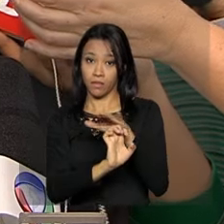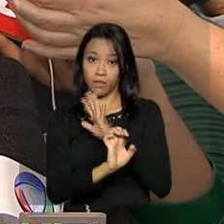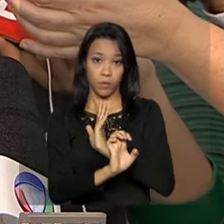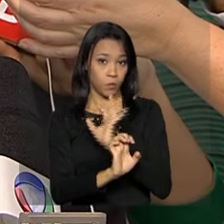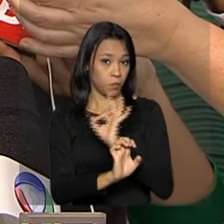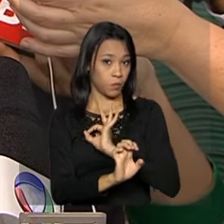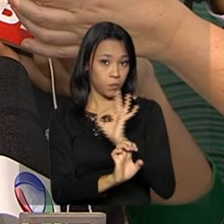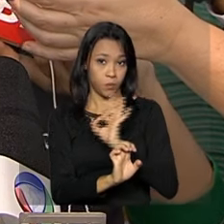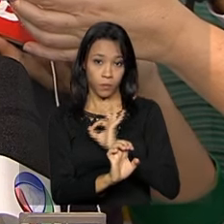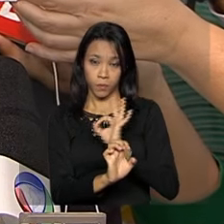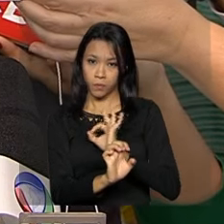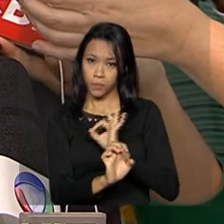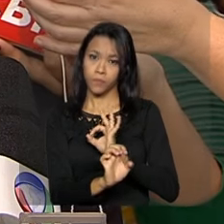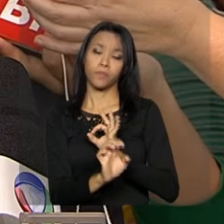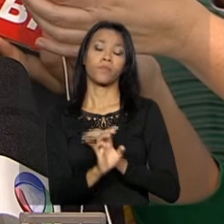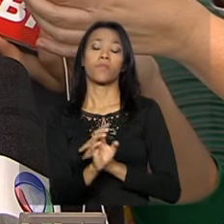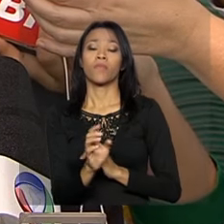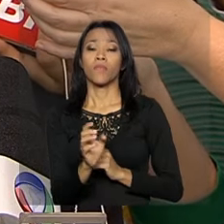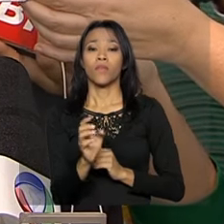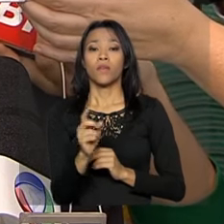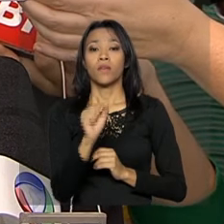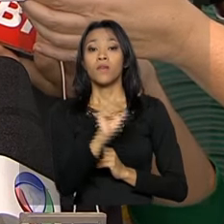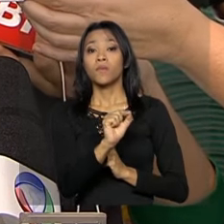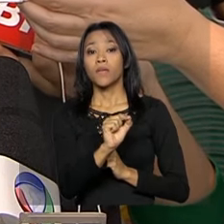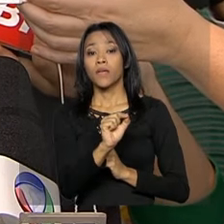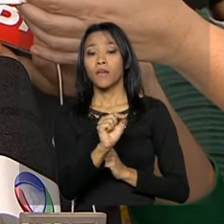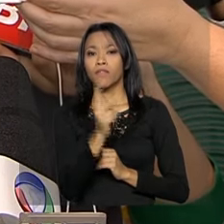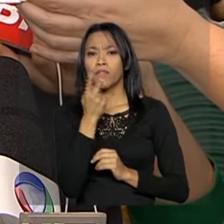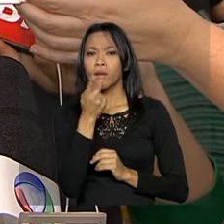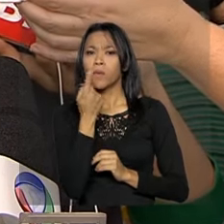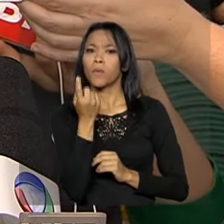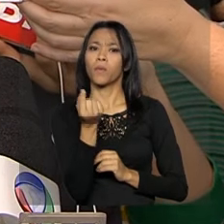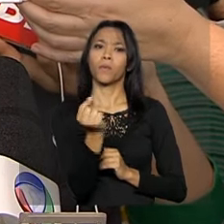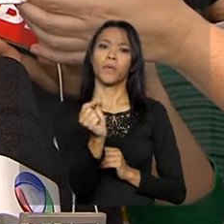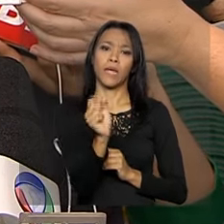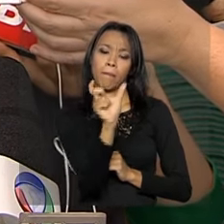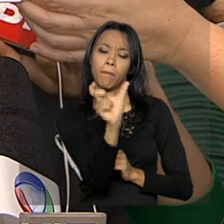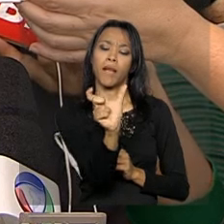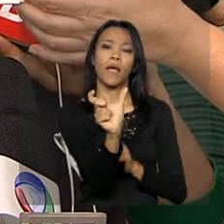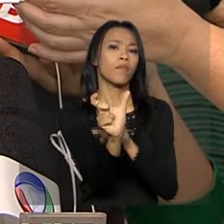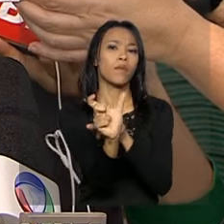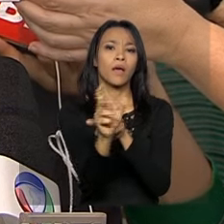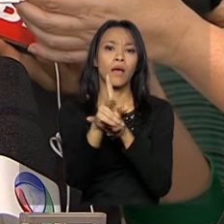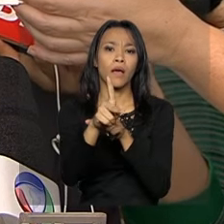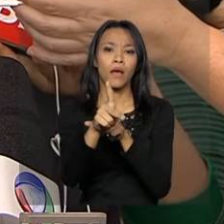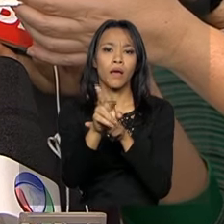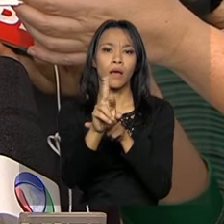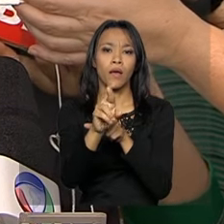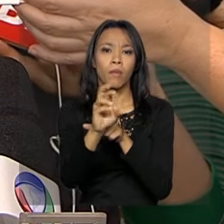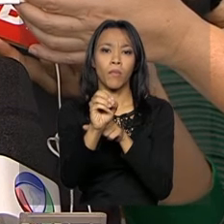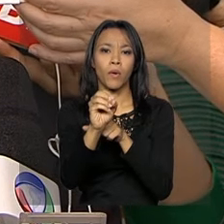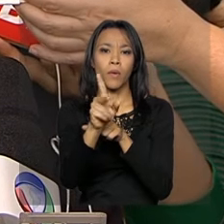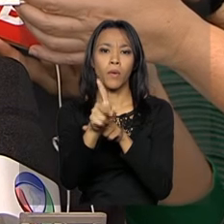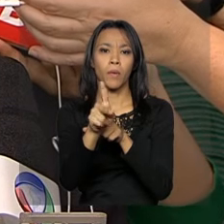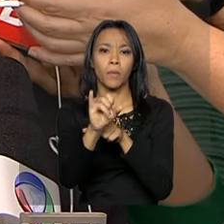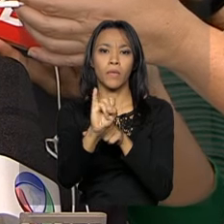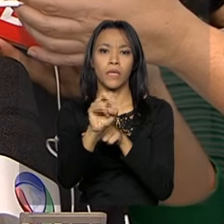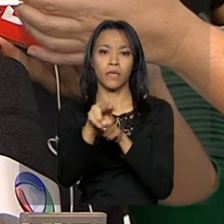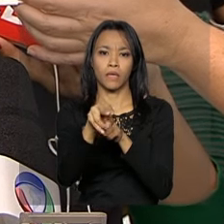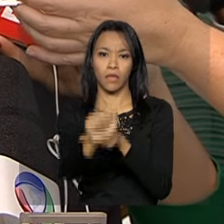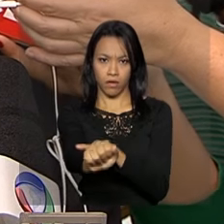sido mencionado a palavra propina, onde tivesse sido